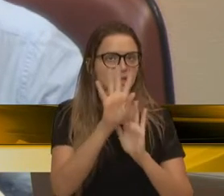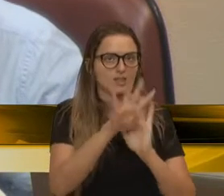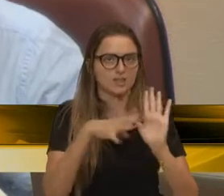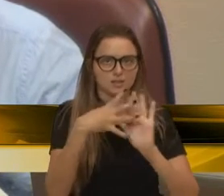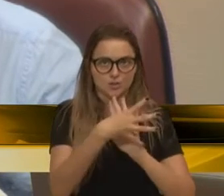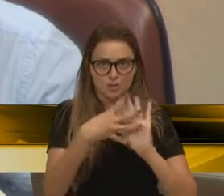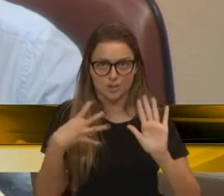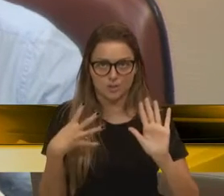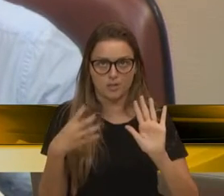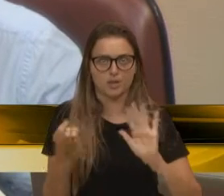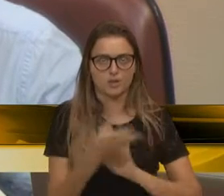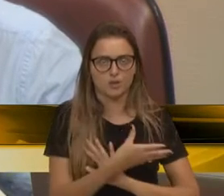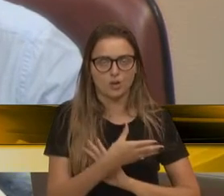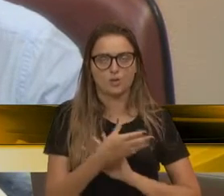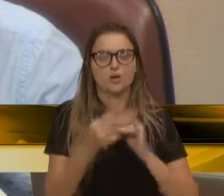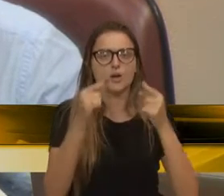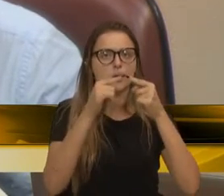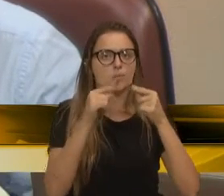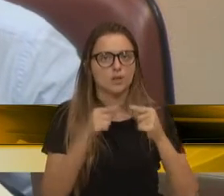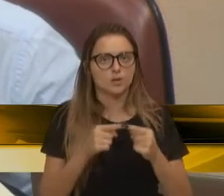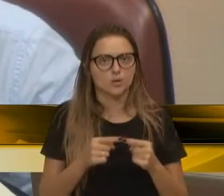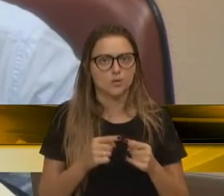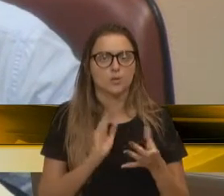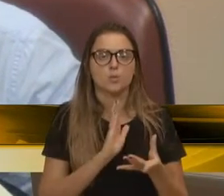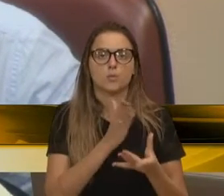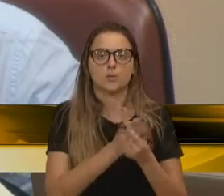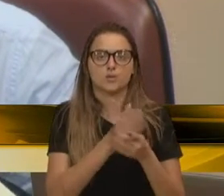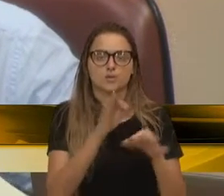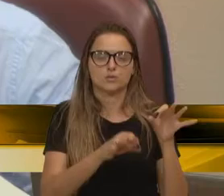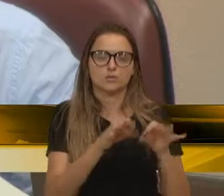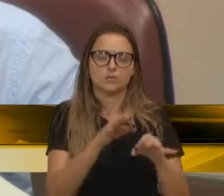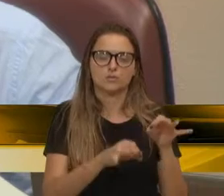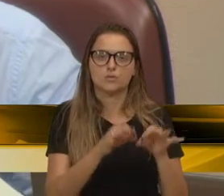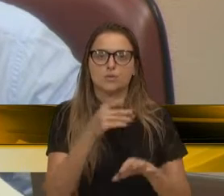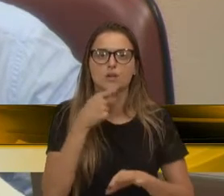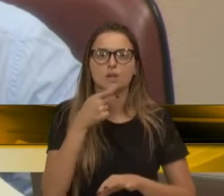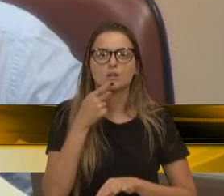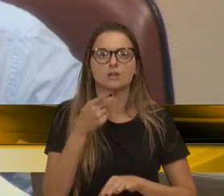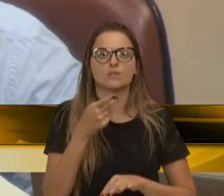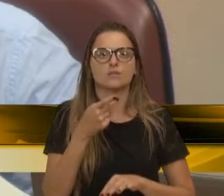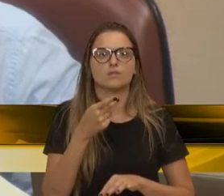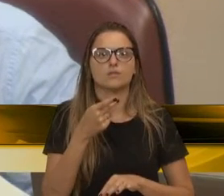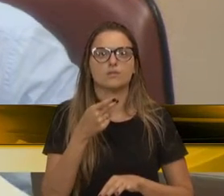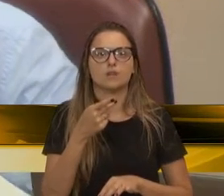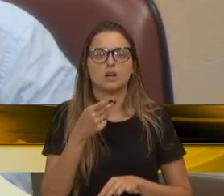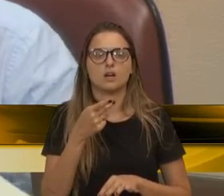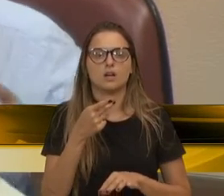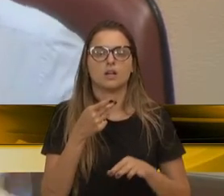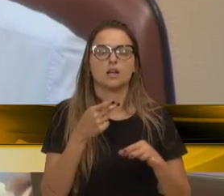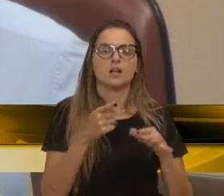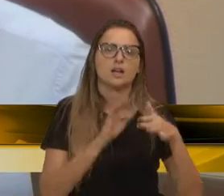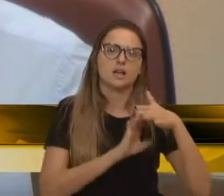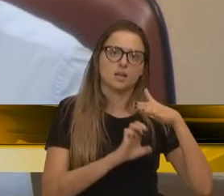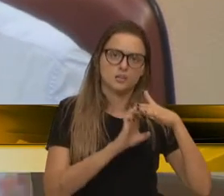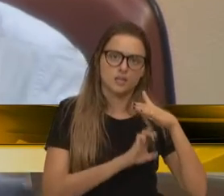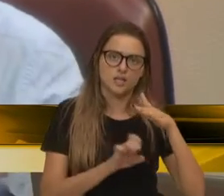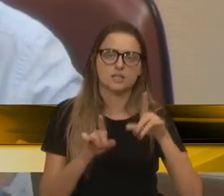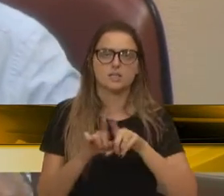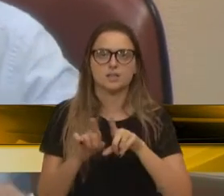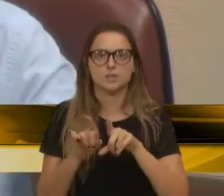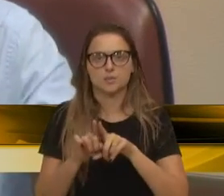na forma do ordenamento jurídico que vincula com sede e concessionária simplesmente